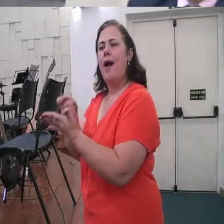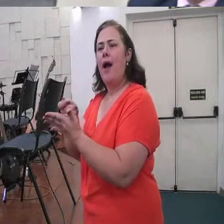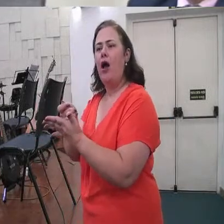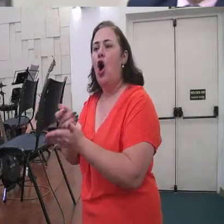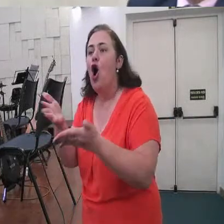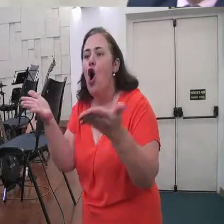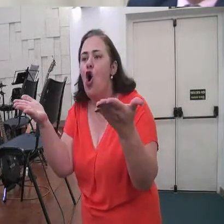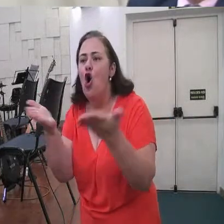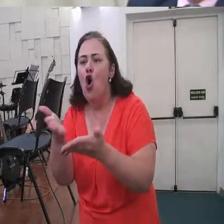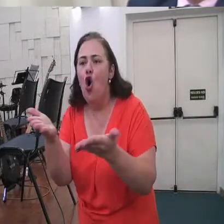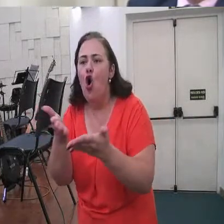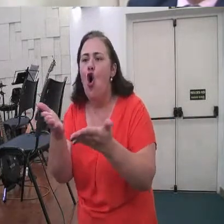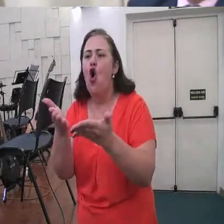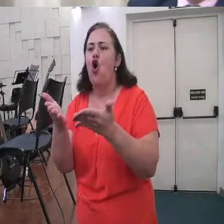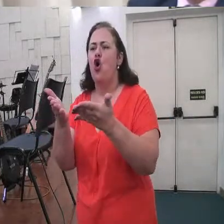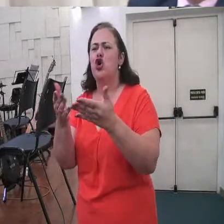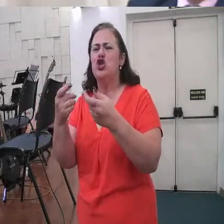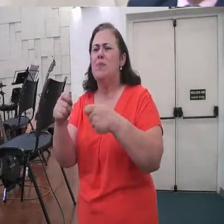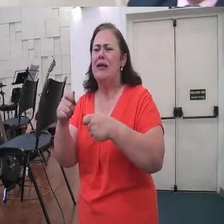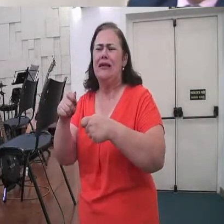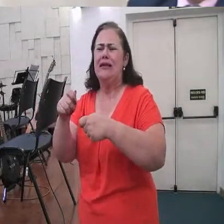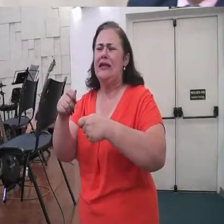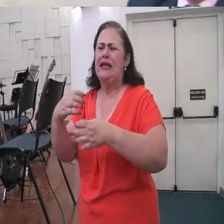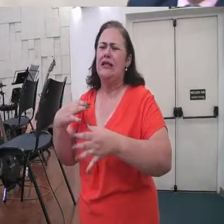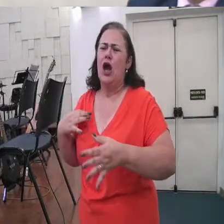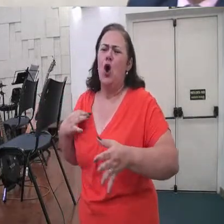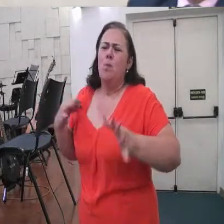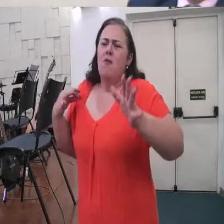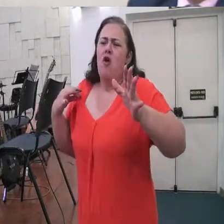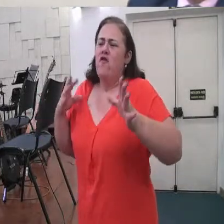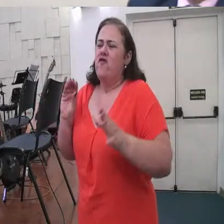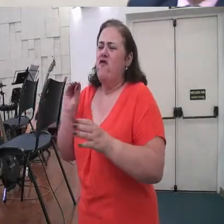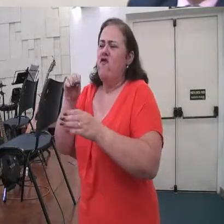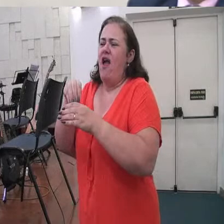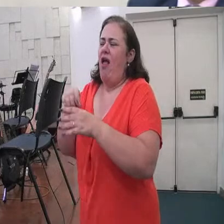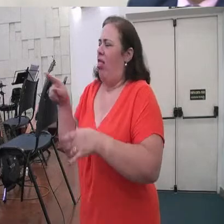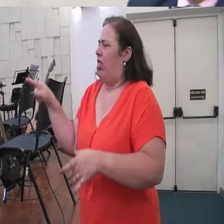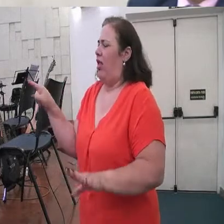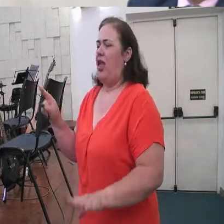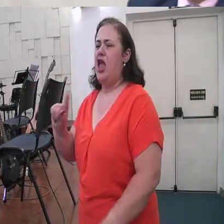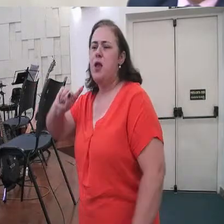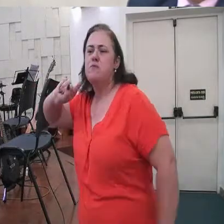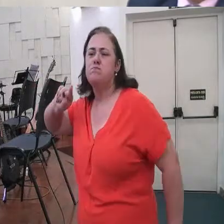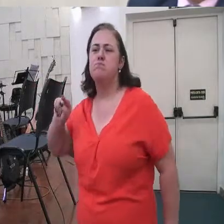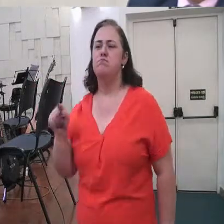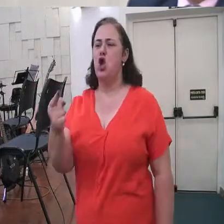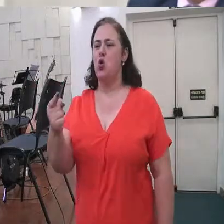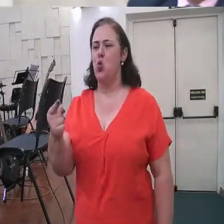uma oferta de R$1.000 no altar do Senhor, você receberá 10.000.